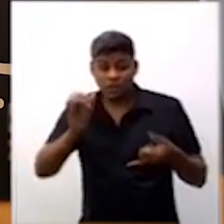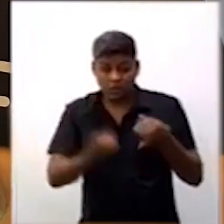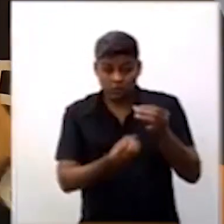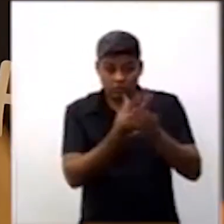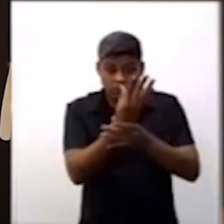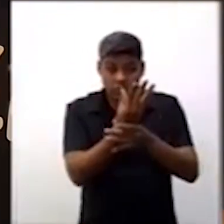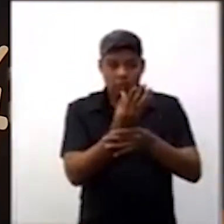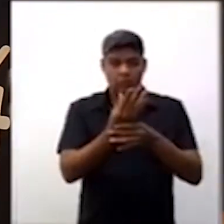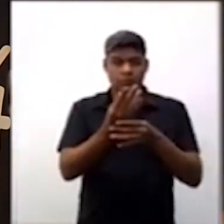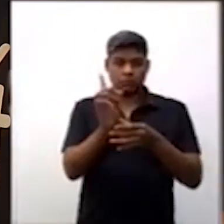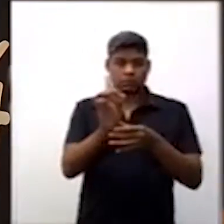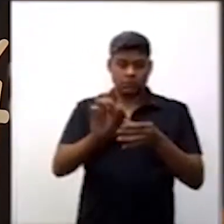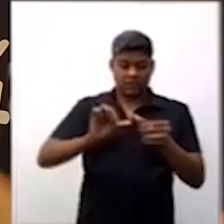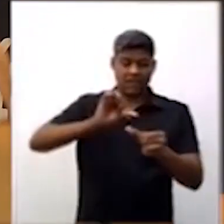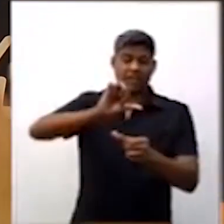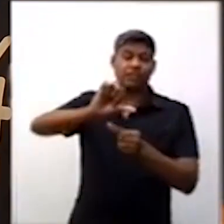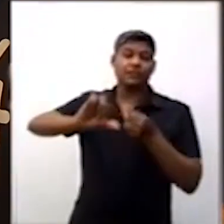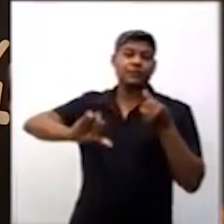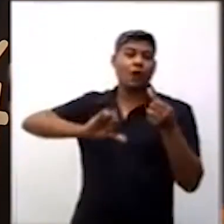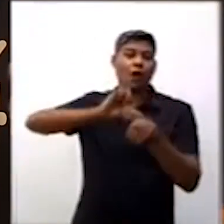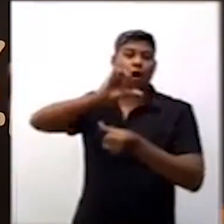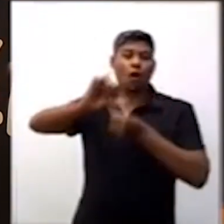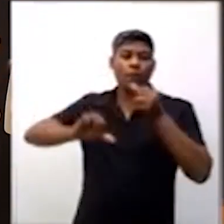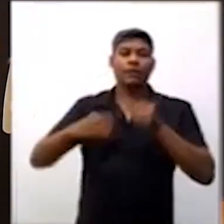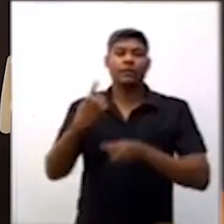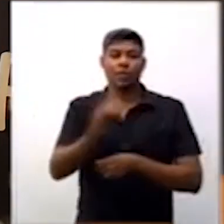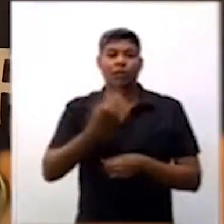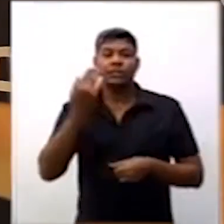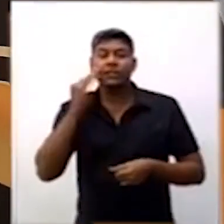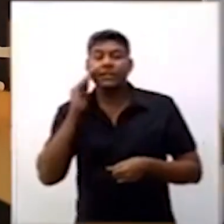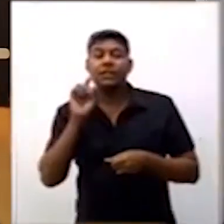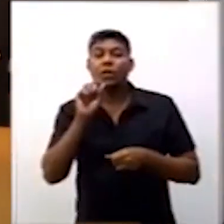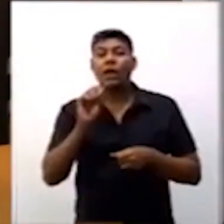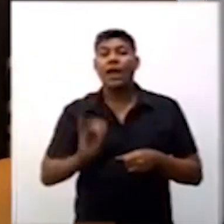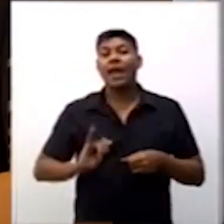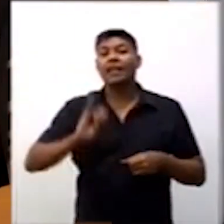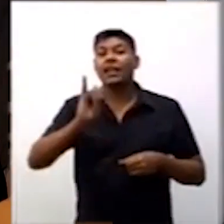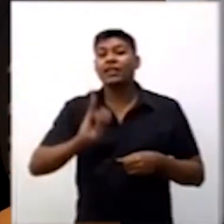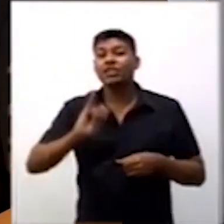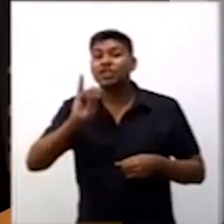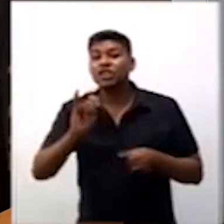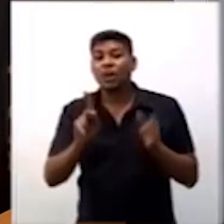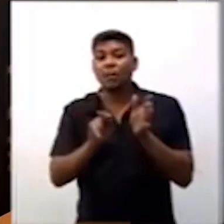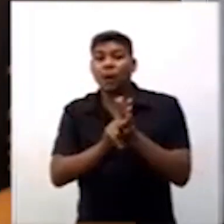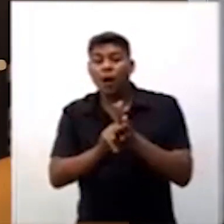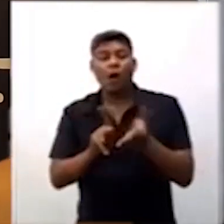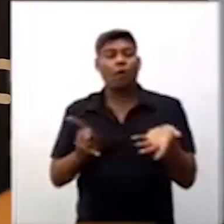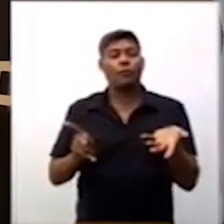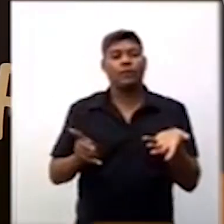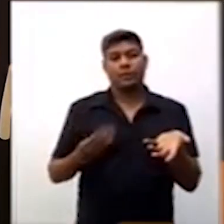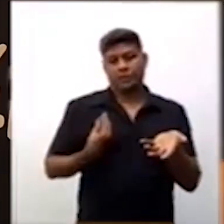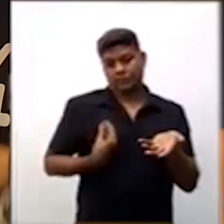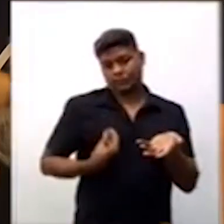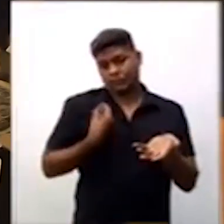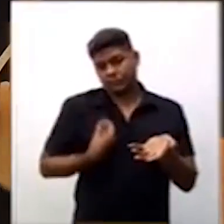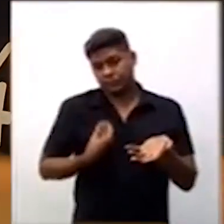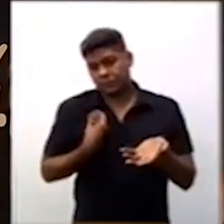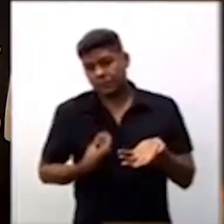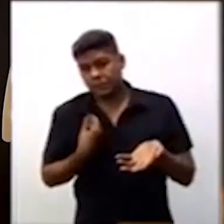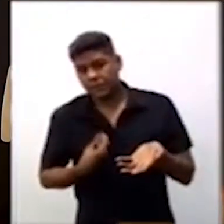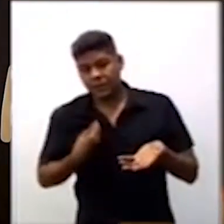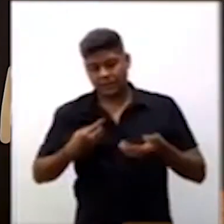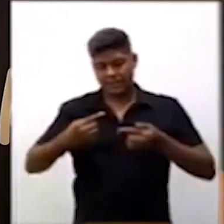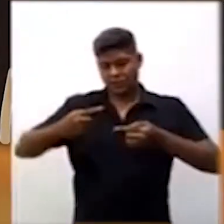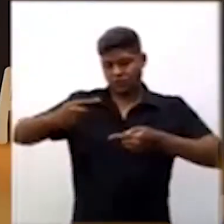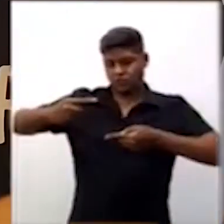ela se transforma, então nós vamos entender que foi a energia elétrica obtida através do